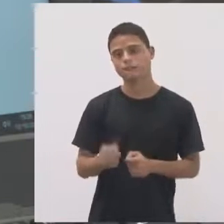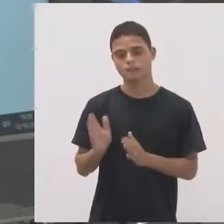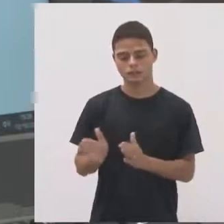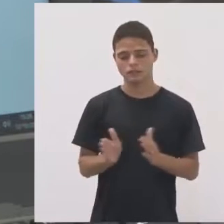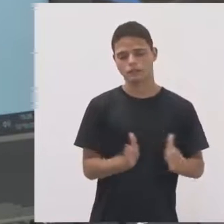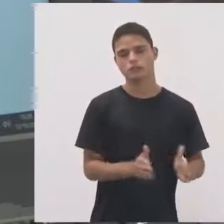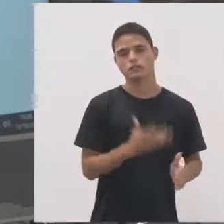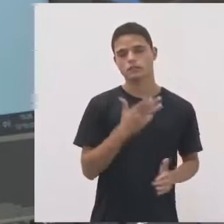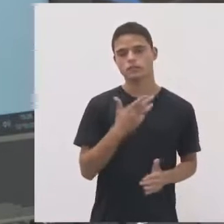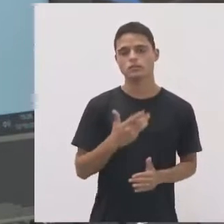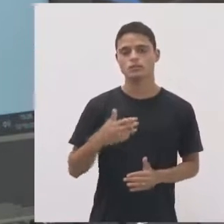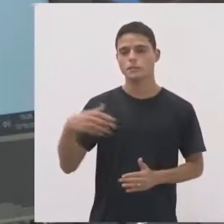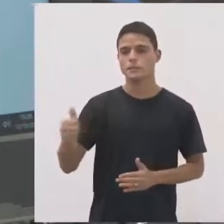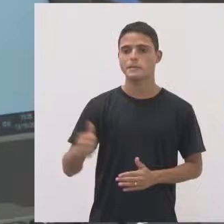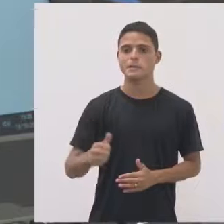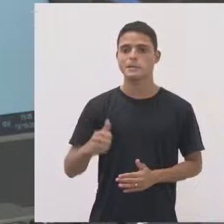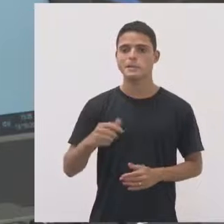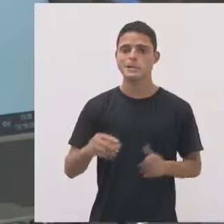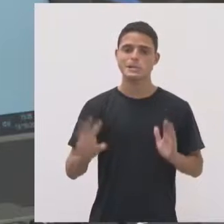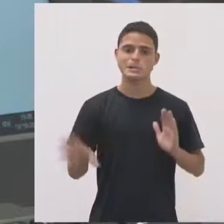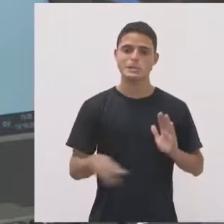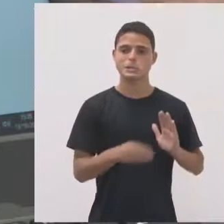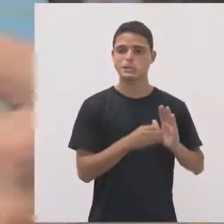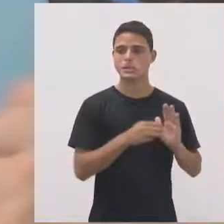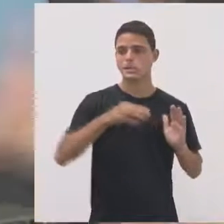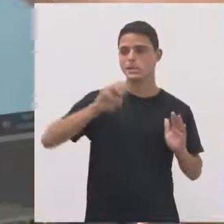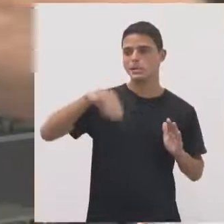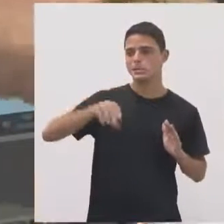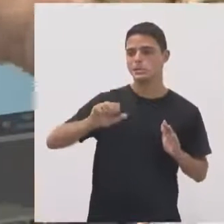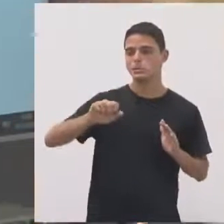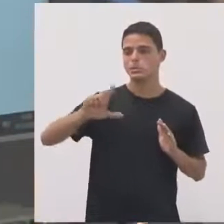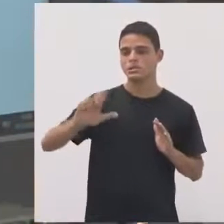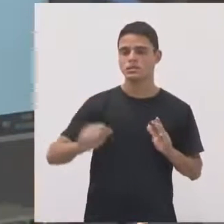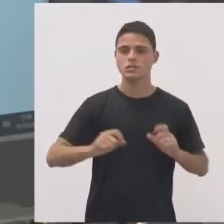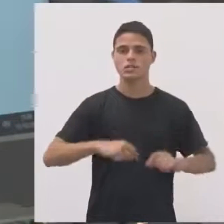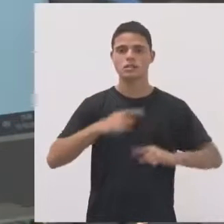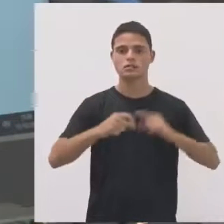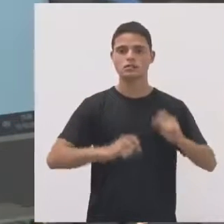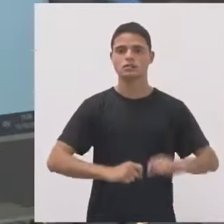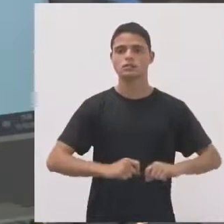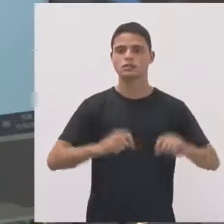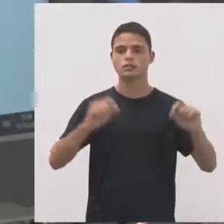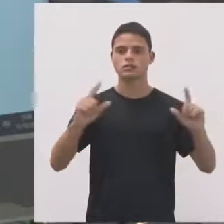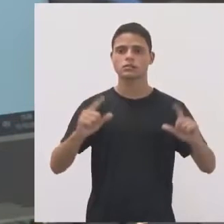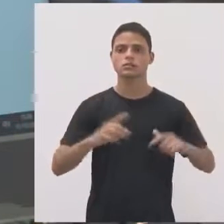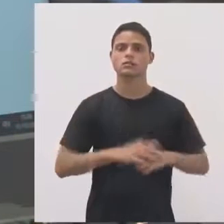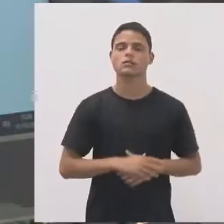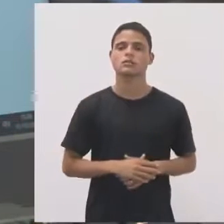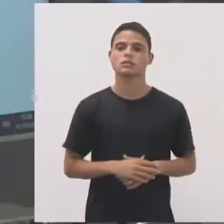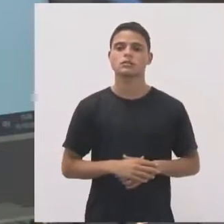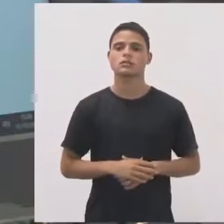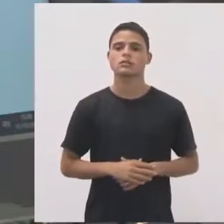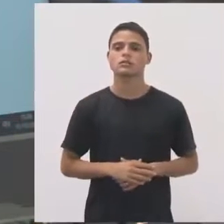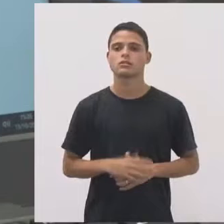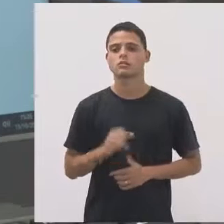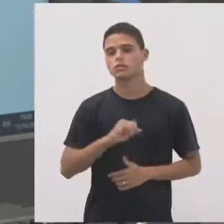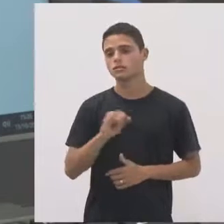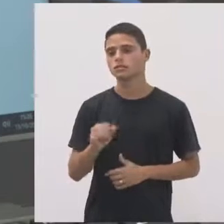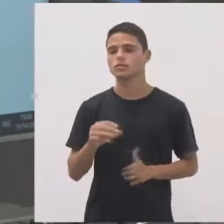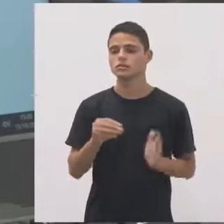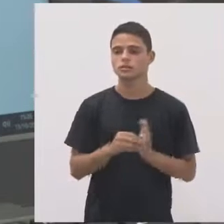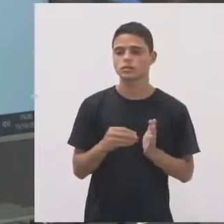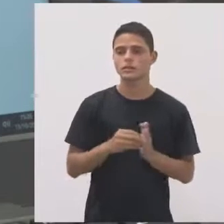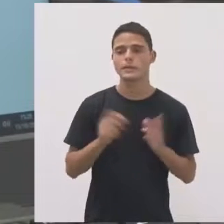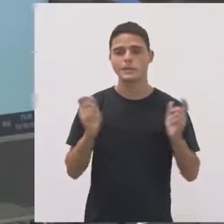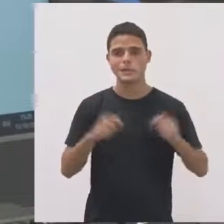Vamos fazer certo. Então você vai colocar esse e-mail que o seu NIT vai passar, depois vai abrir essa tela automaticamente. Se não abrir, você pode colocar no seu